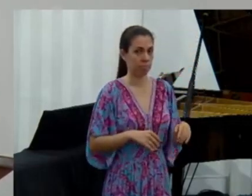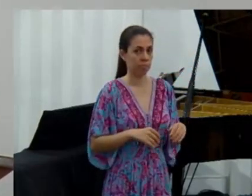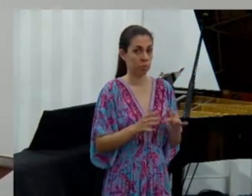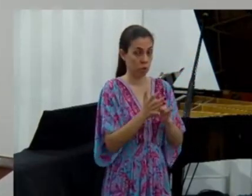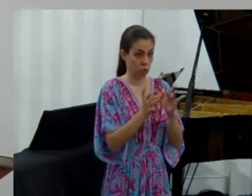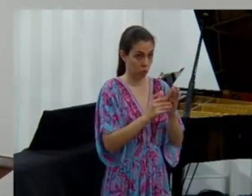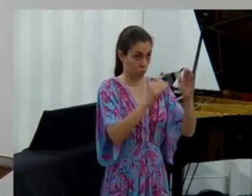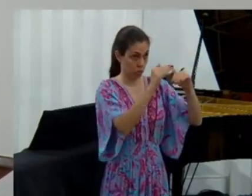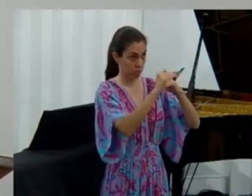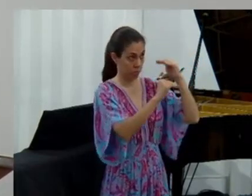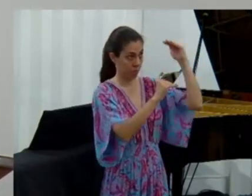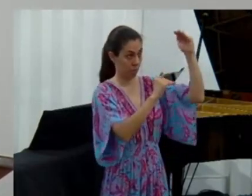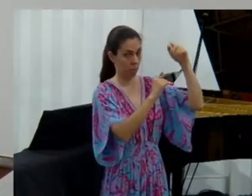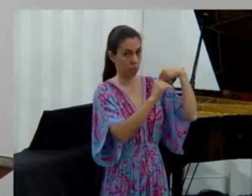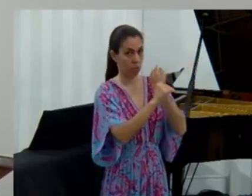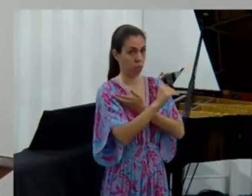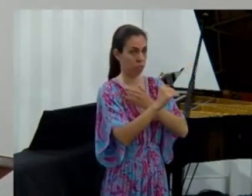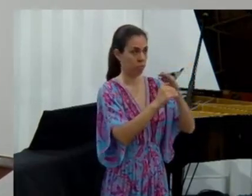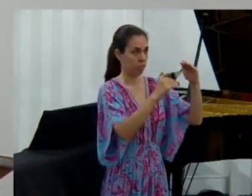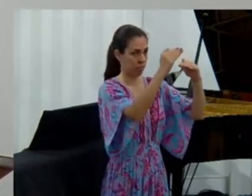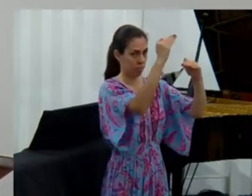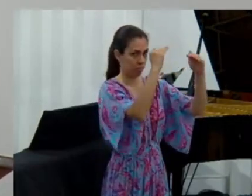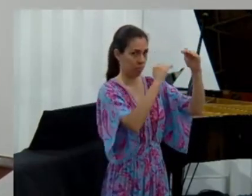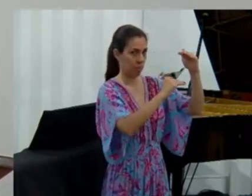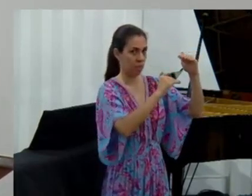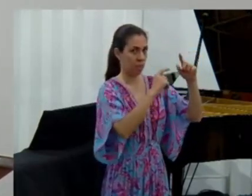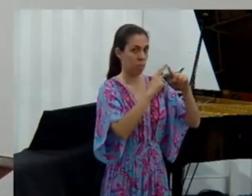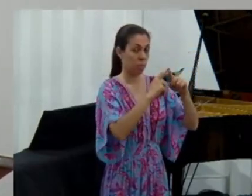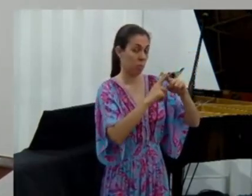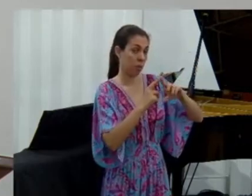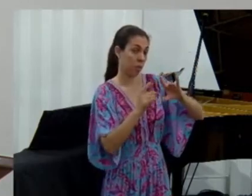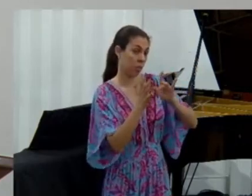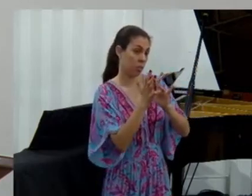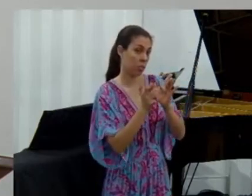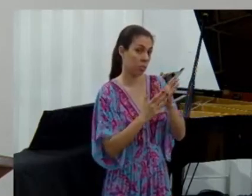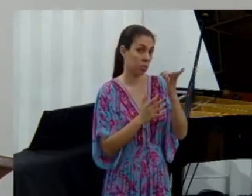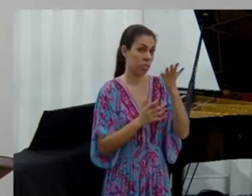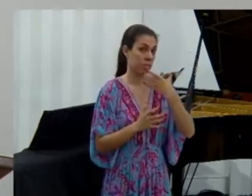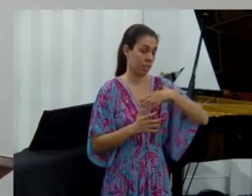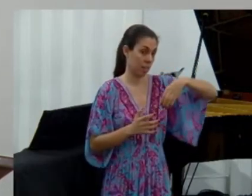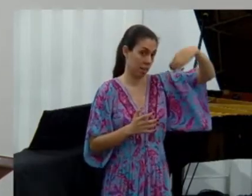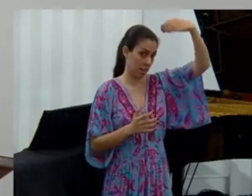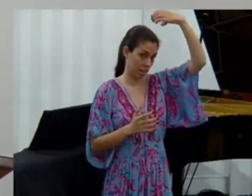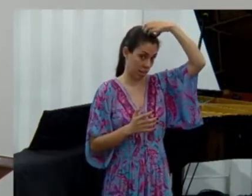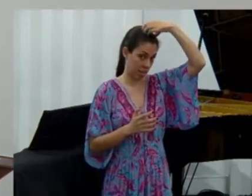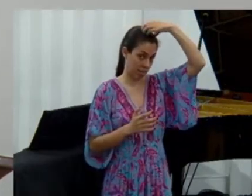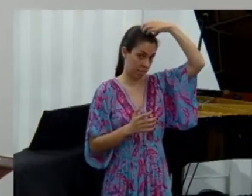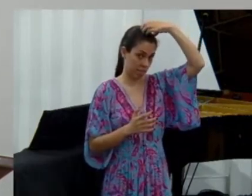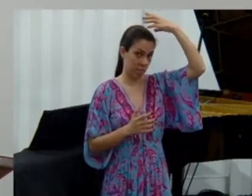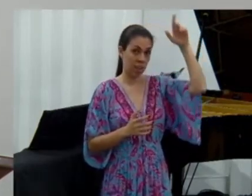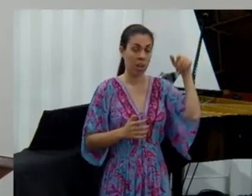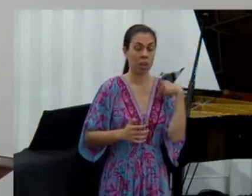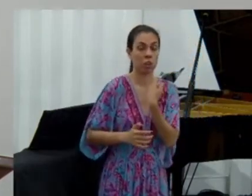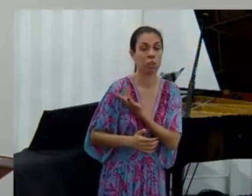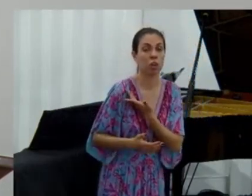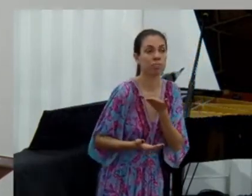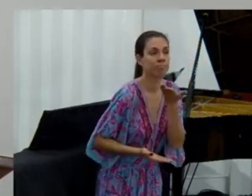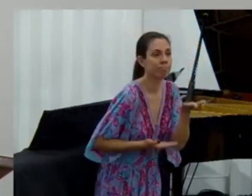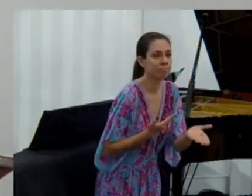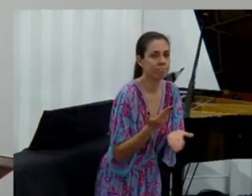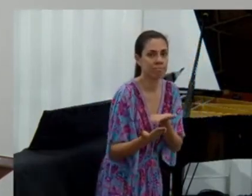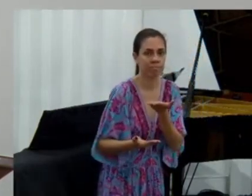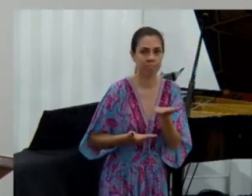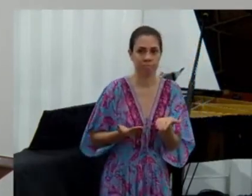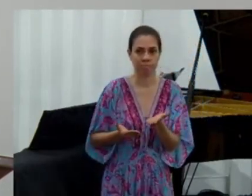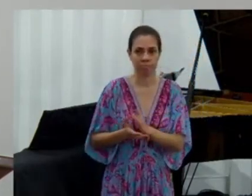seu senhorio, ao seu reinado sobre nossas vidas. Caso contrário, nós estamos correndo o risco de